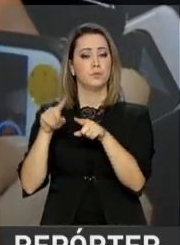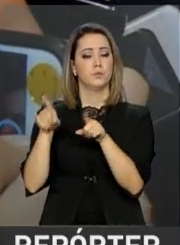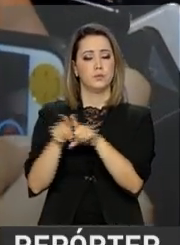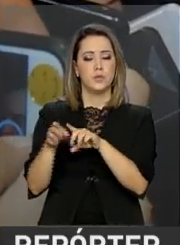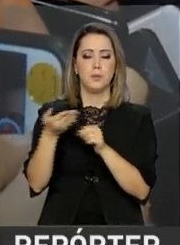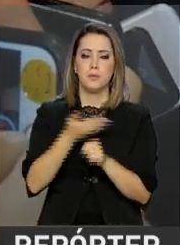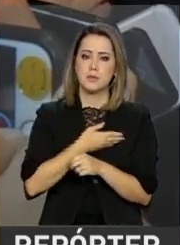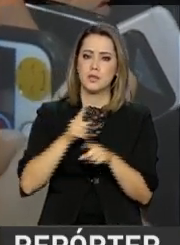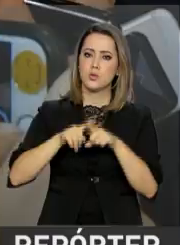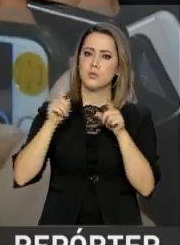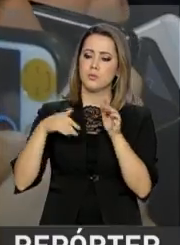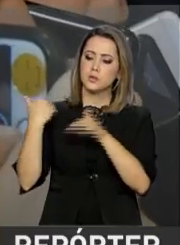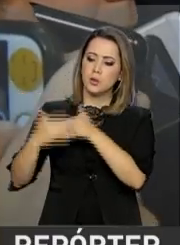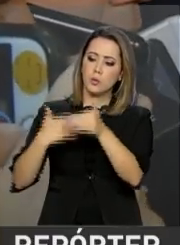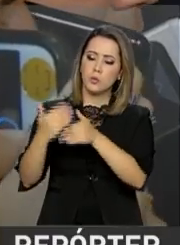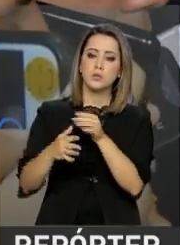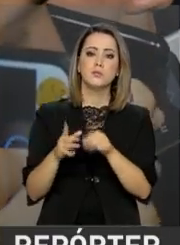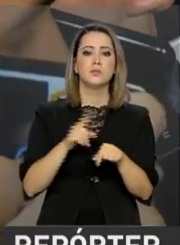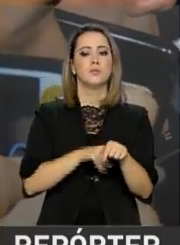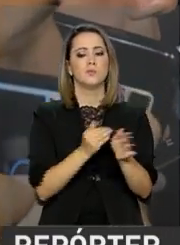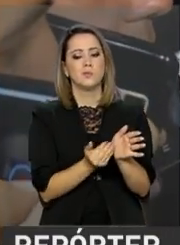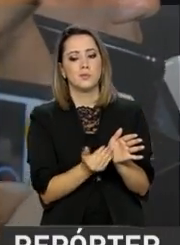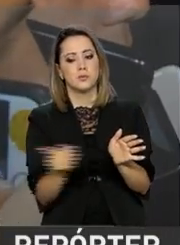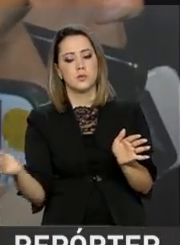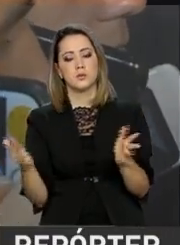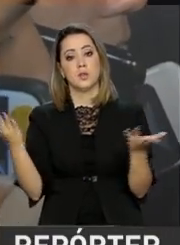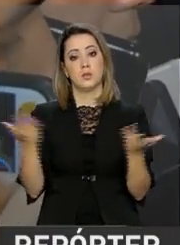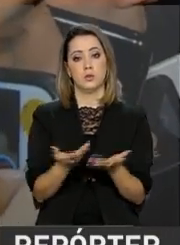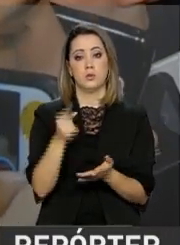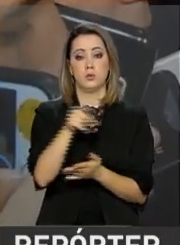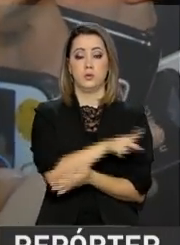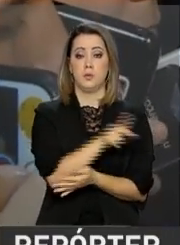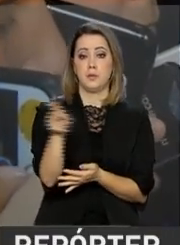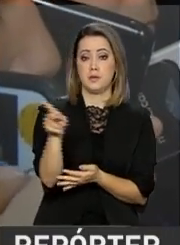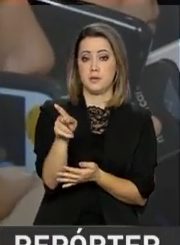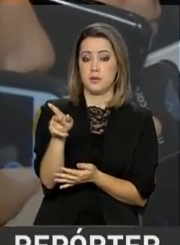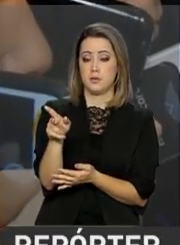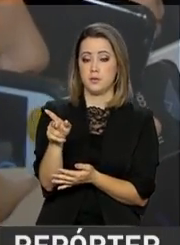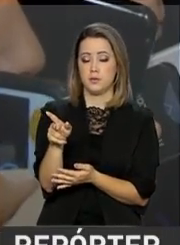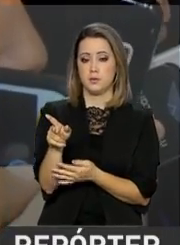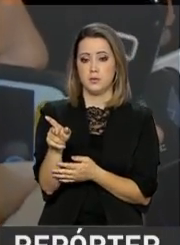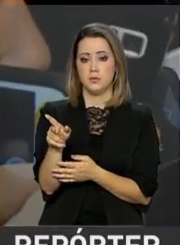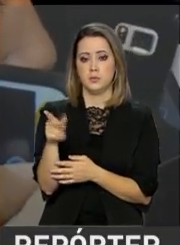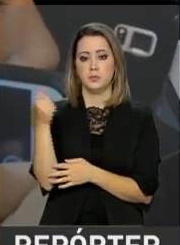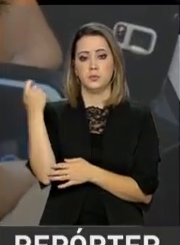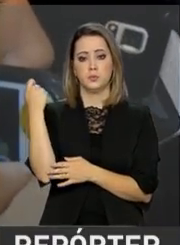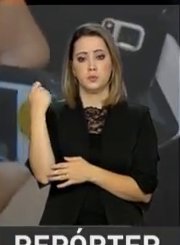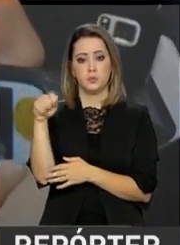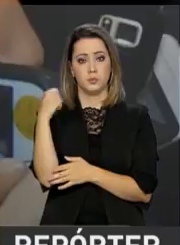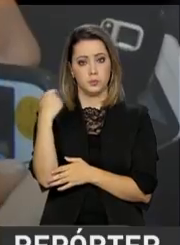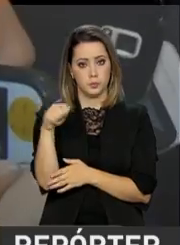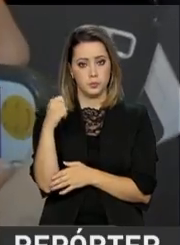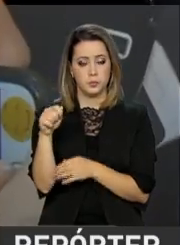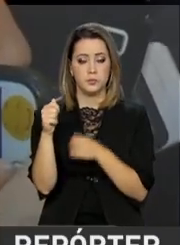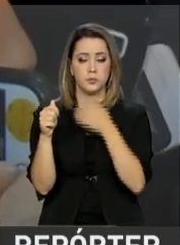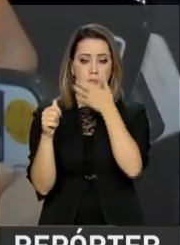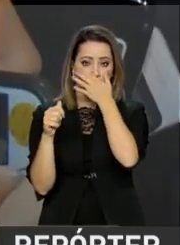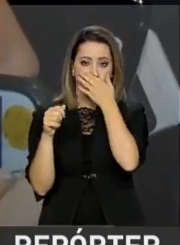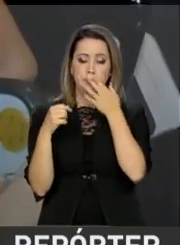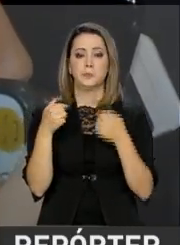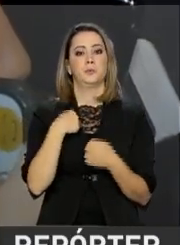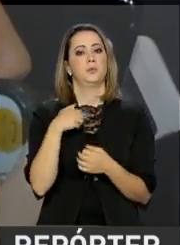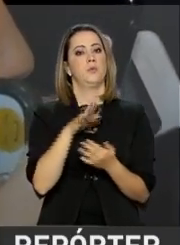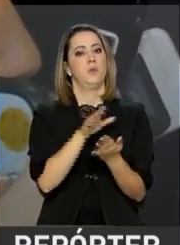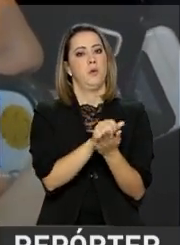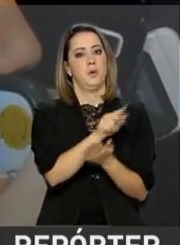venezuelano. Agora, ao longo do tempo, ah, tanto agora sob a presidência do do Mercosul do presidente Macri, como sob a